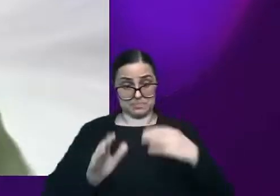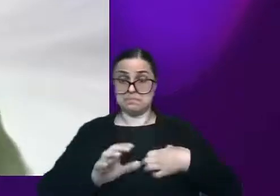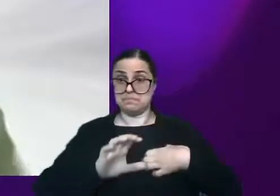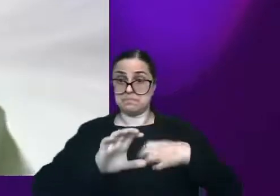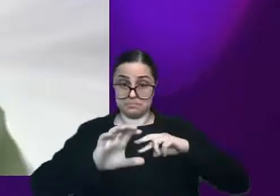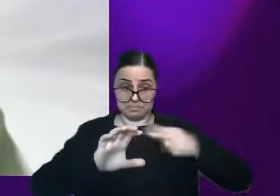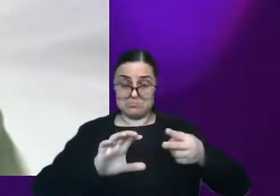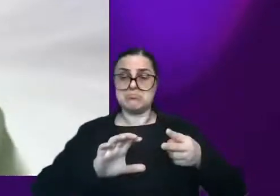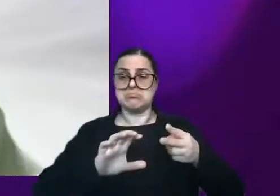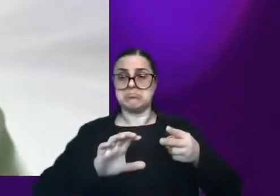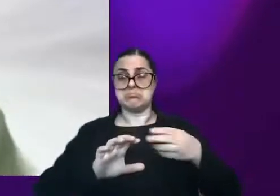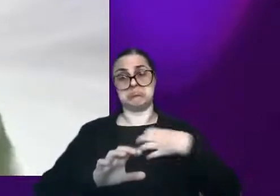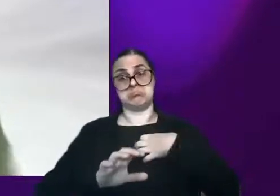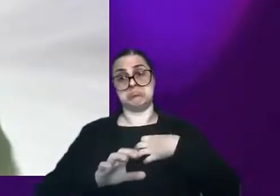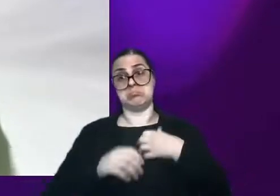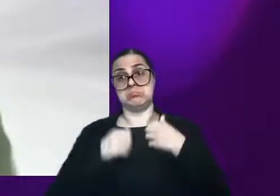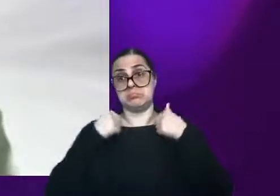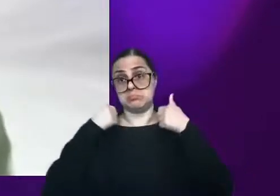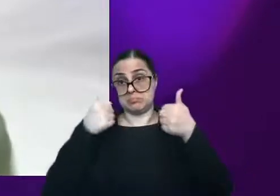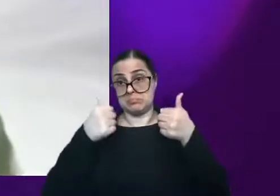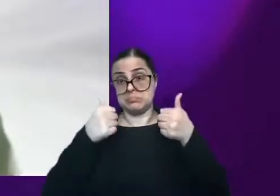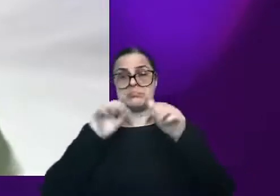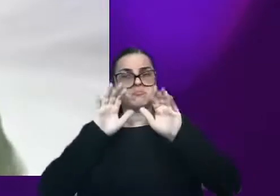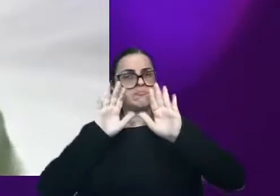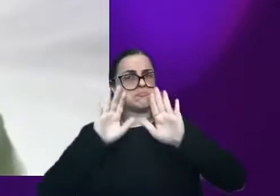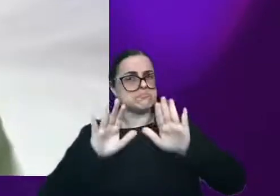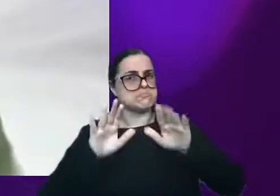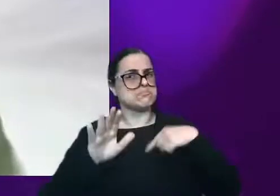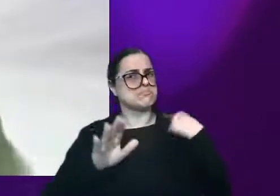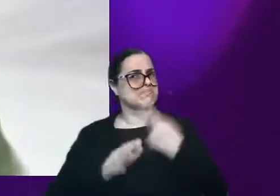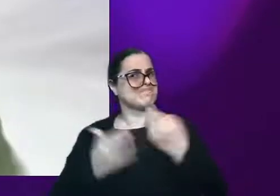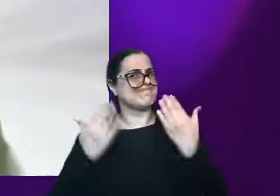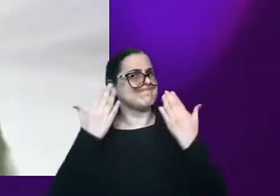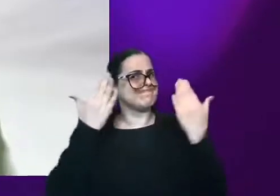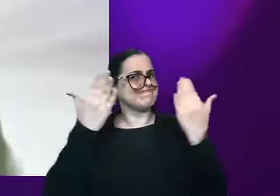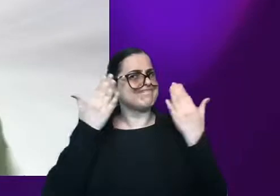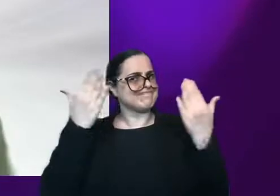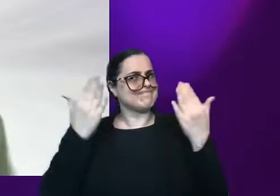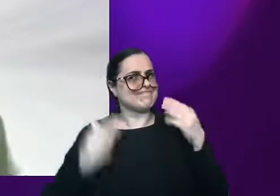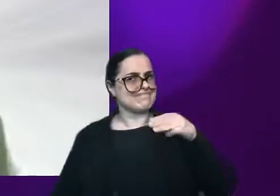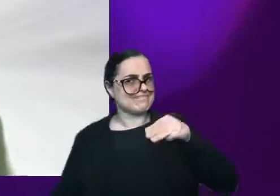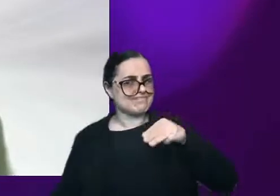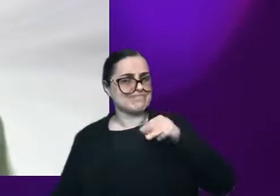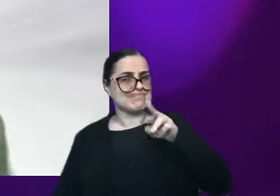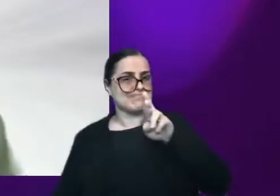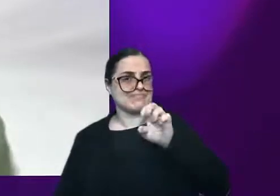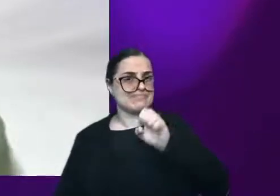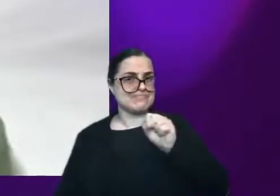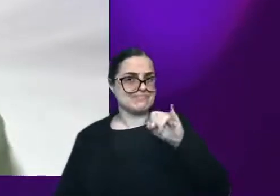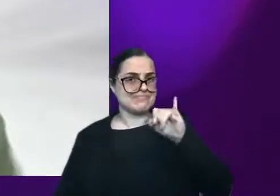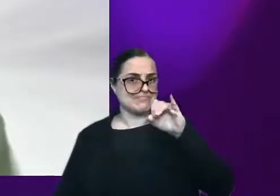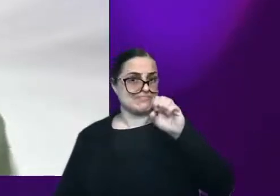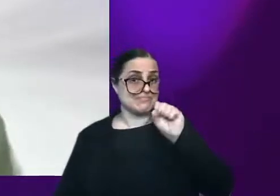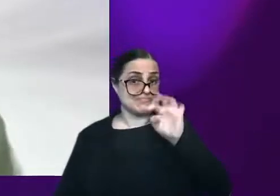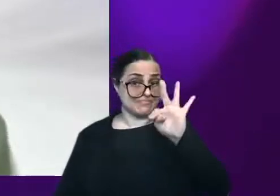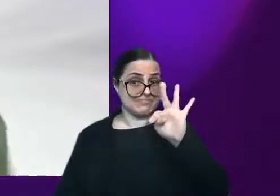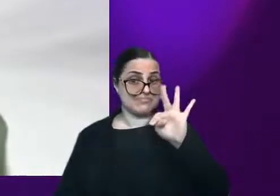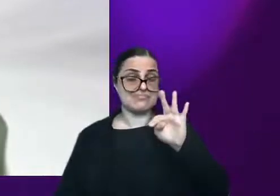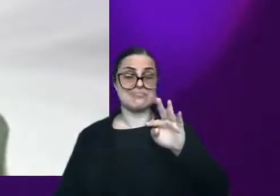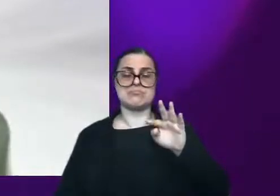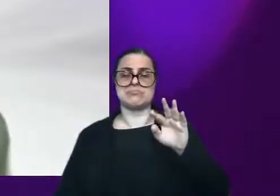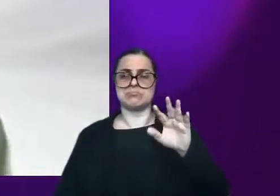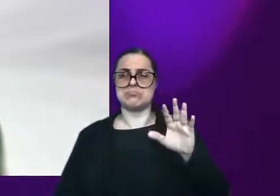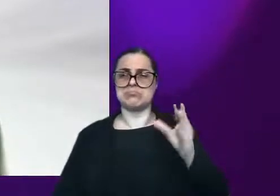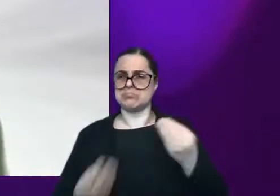discute muito até que ponto o M-RECIST ou o RECIST também vai dar para nós uma